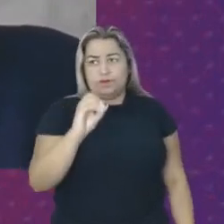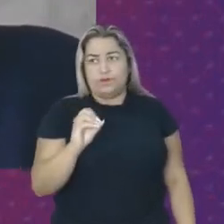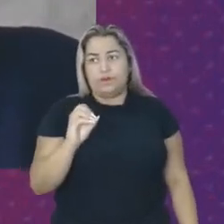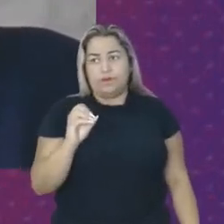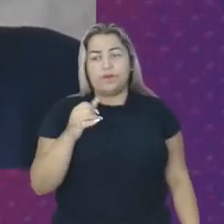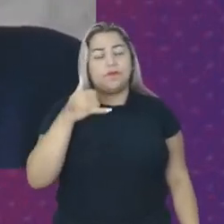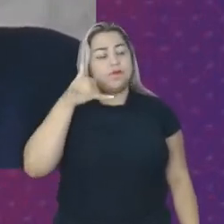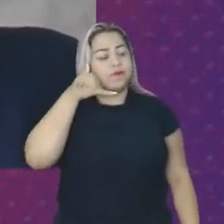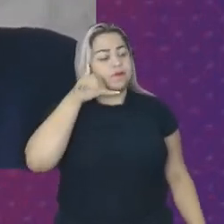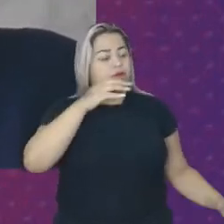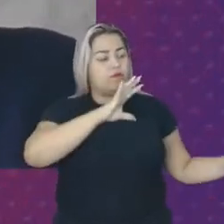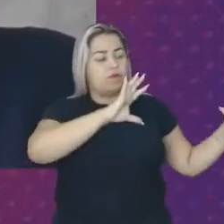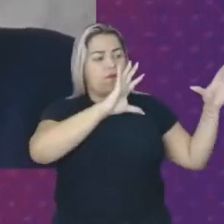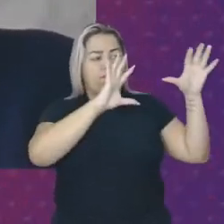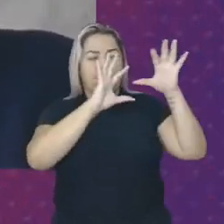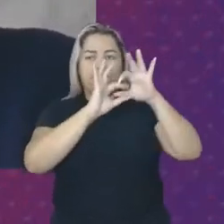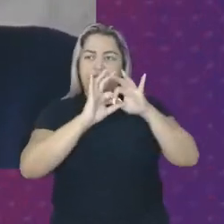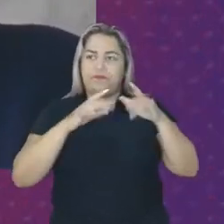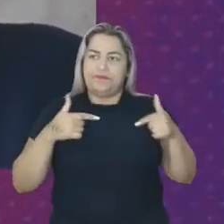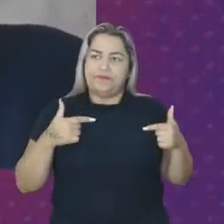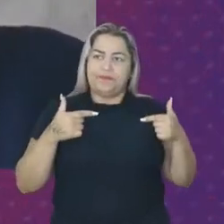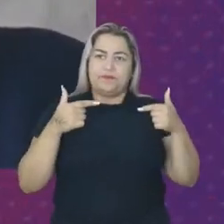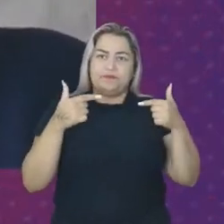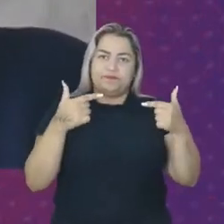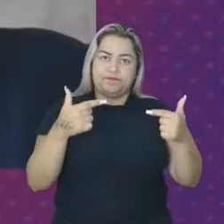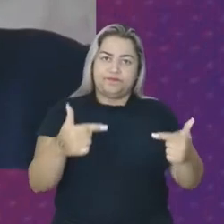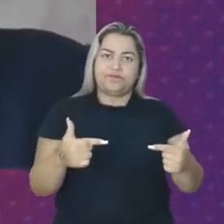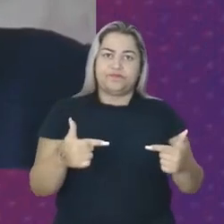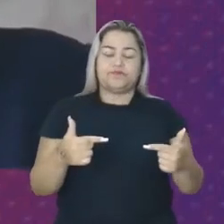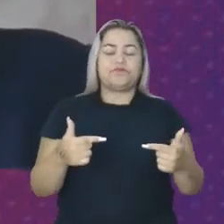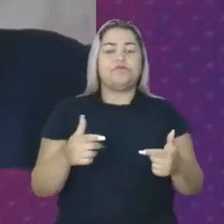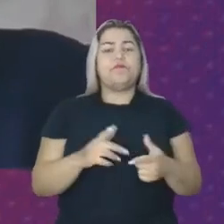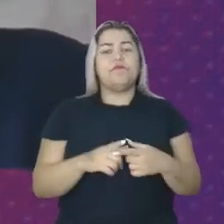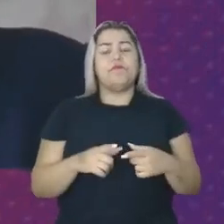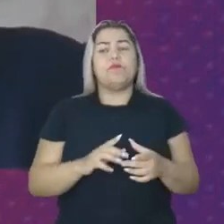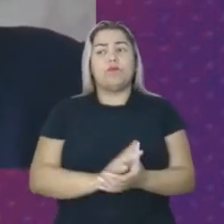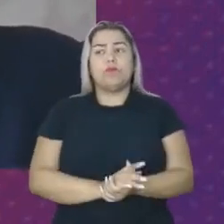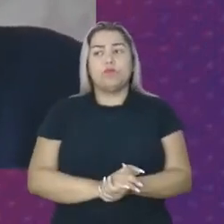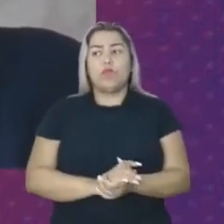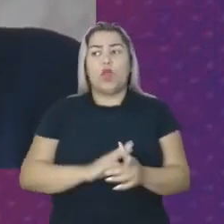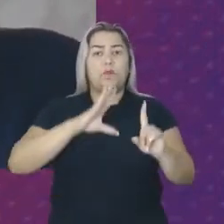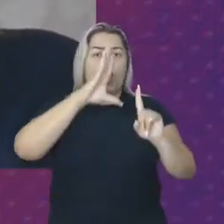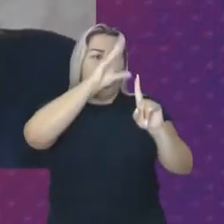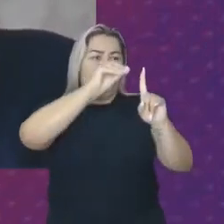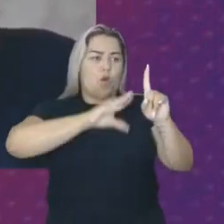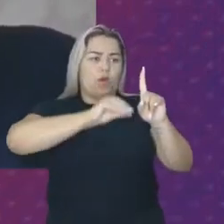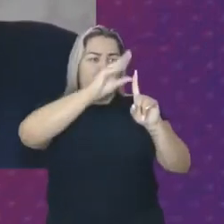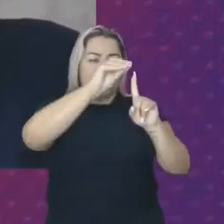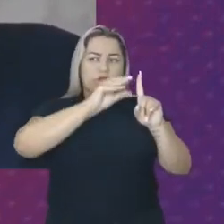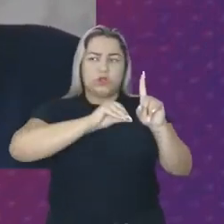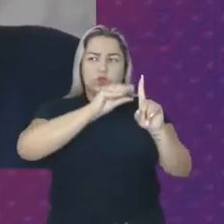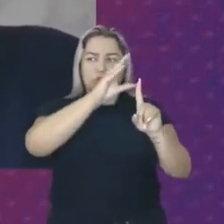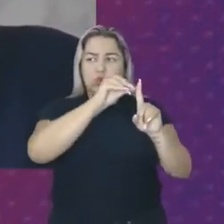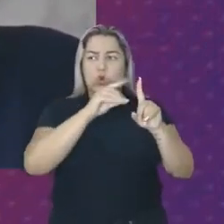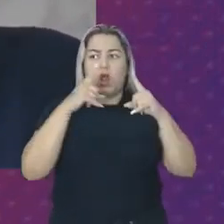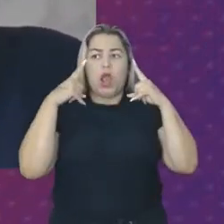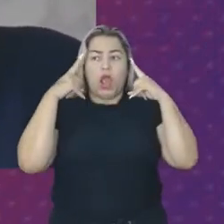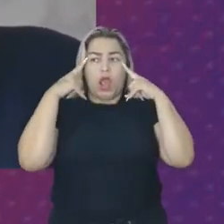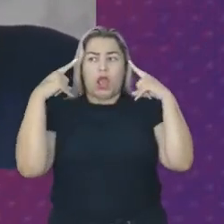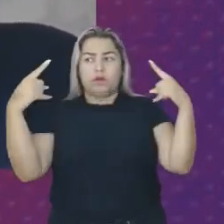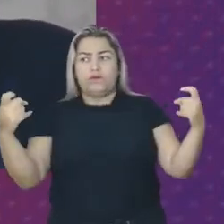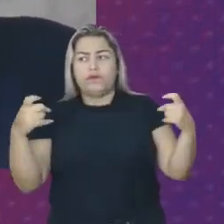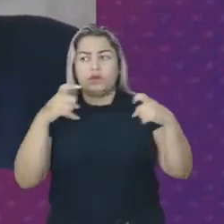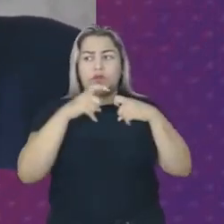nesse contexto de enfrentamento ao assédio e à violência sexual.